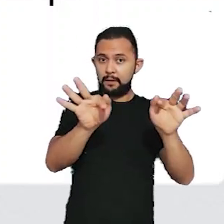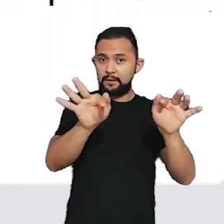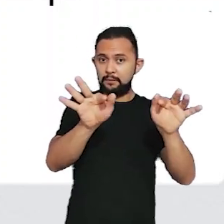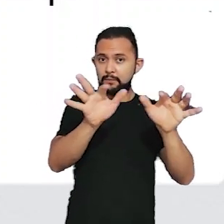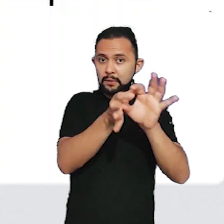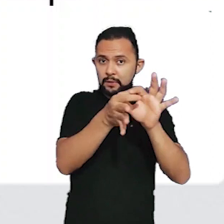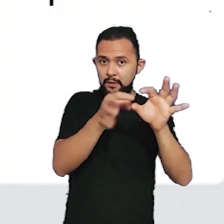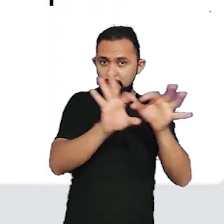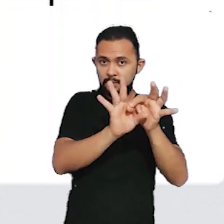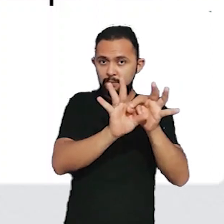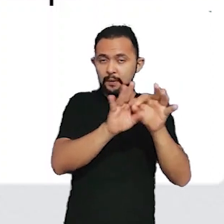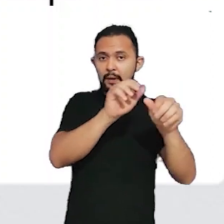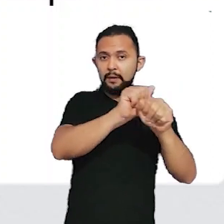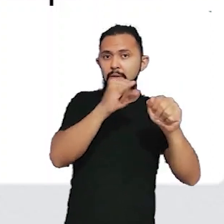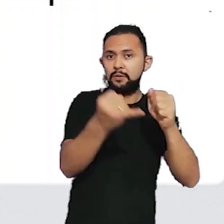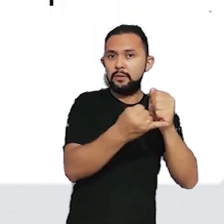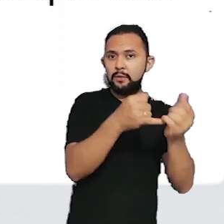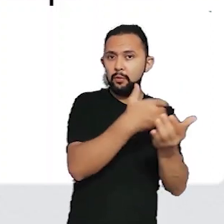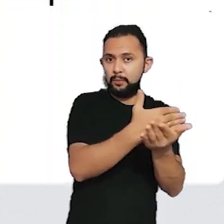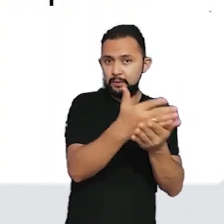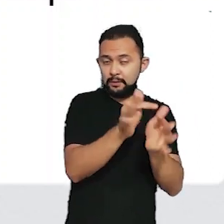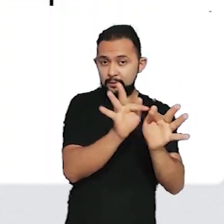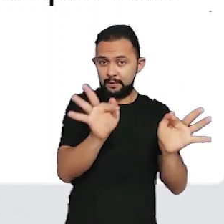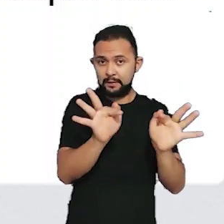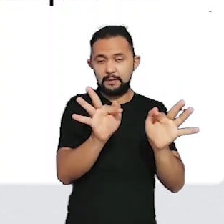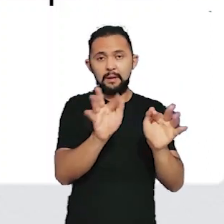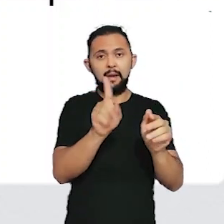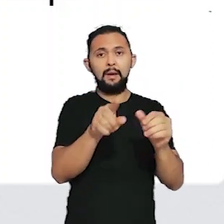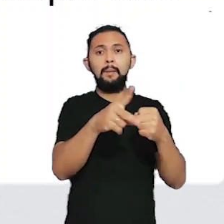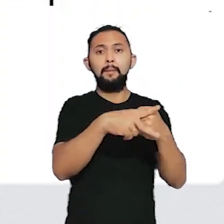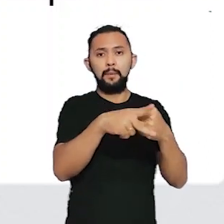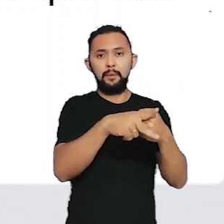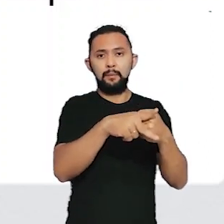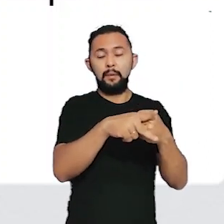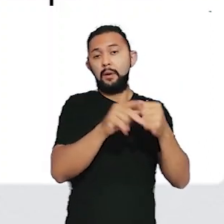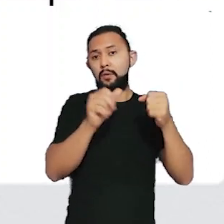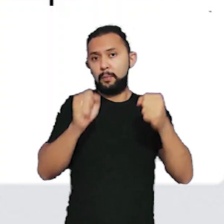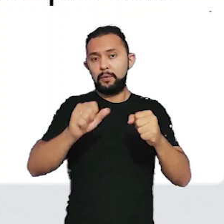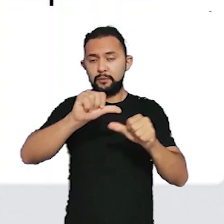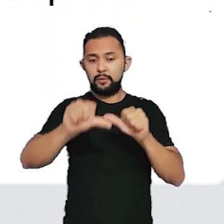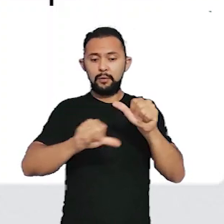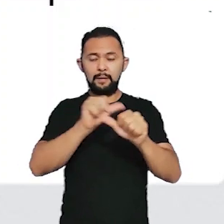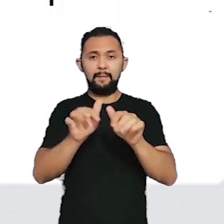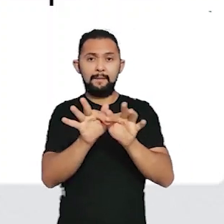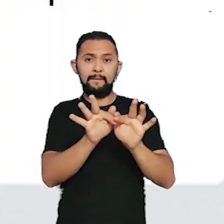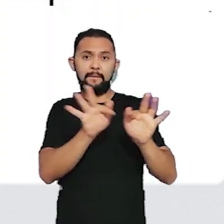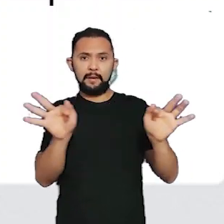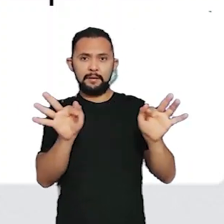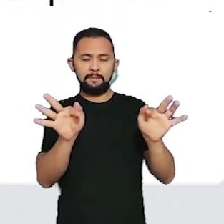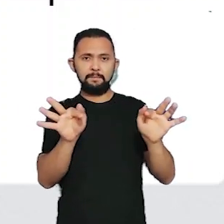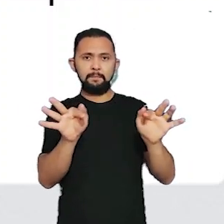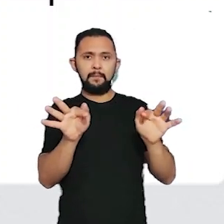tá? E eu posso trocar toda a oração subordinada adjetiva pelo o qual. Ou